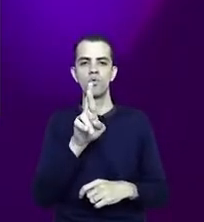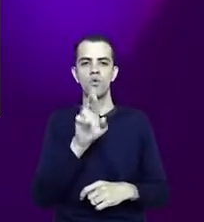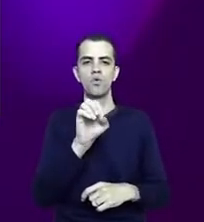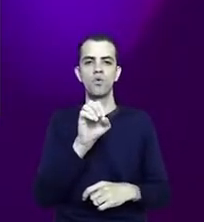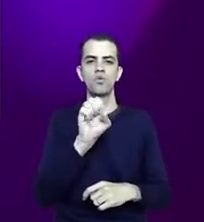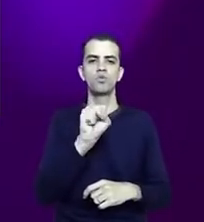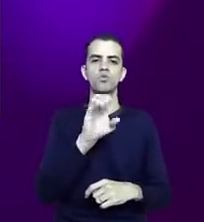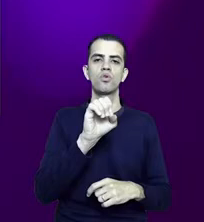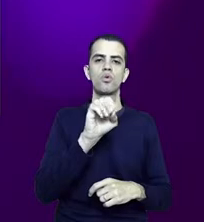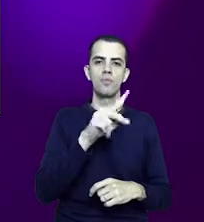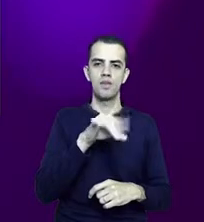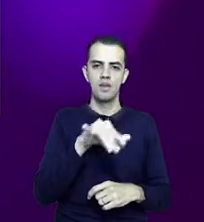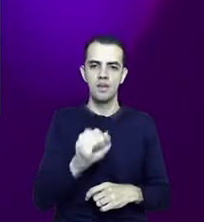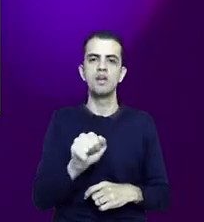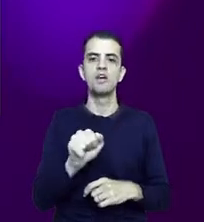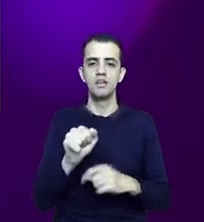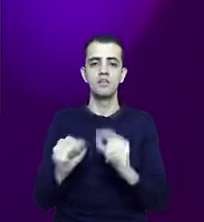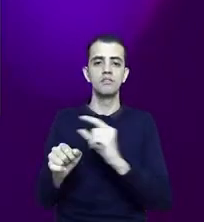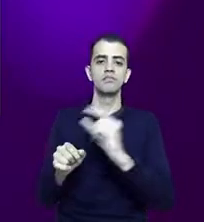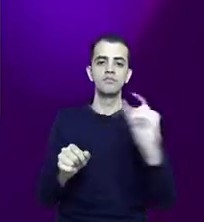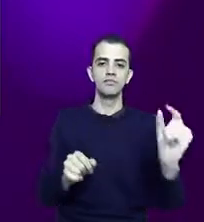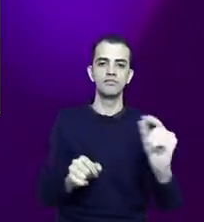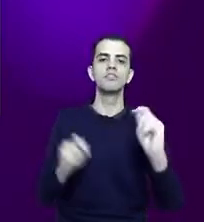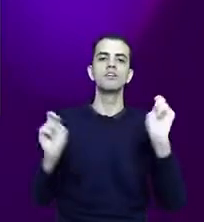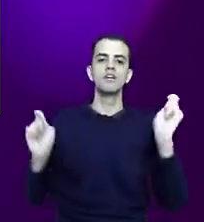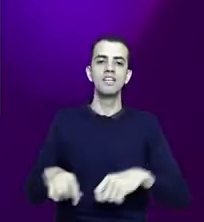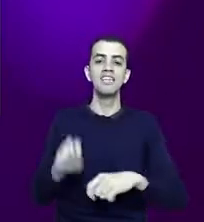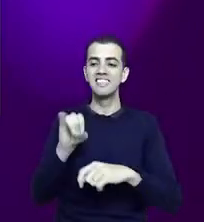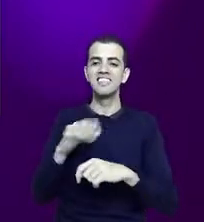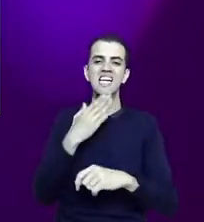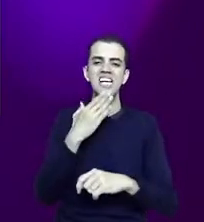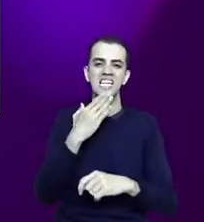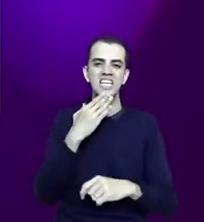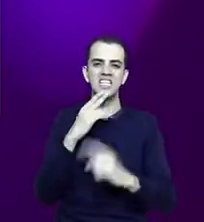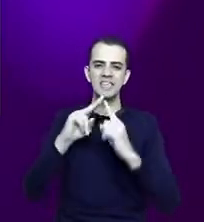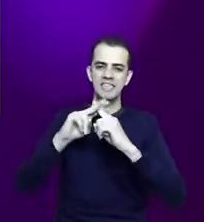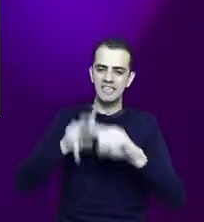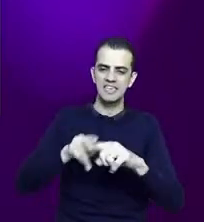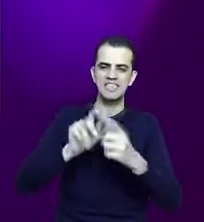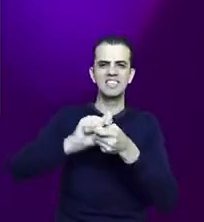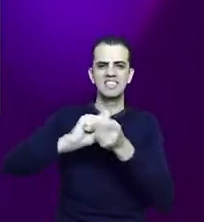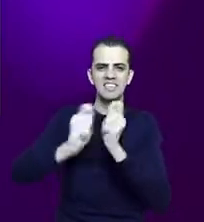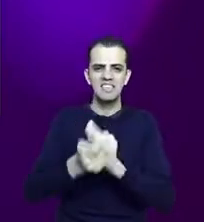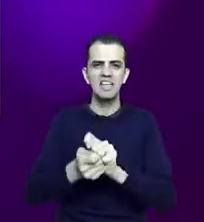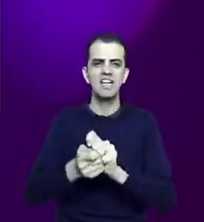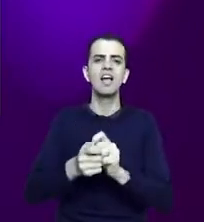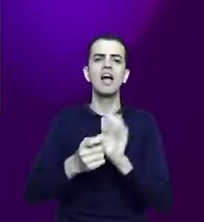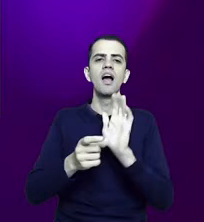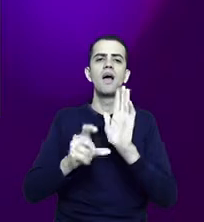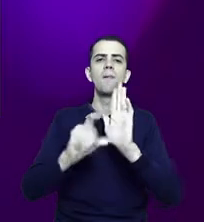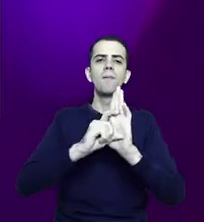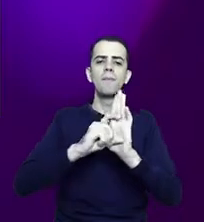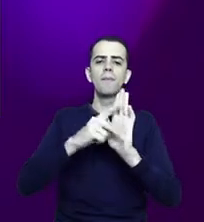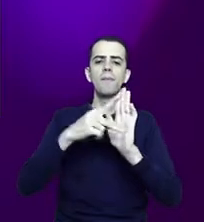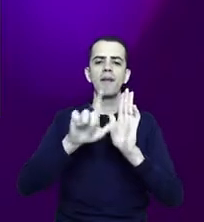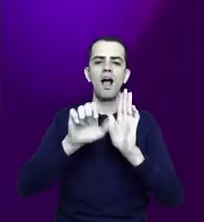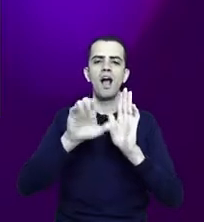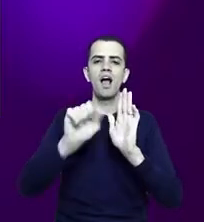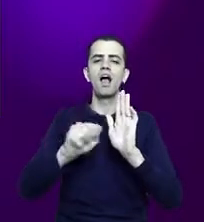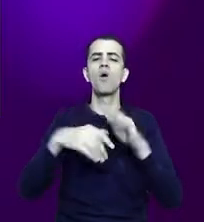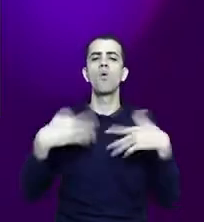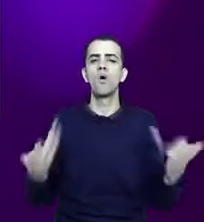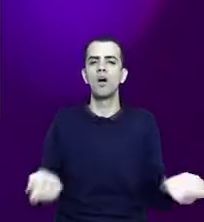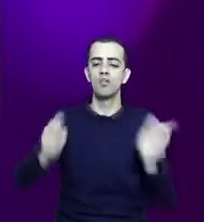corrigir plenamente aí a deformidade já do nosso modelo, adaptar o tipo de placa que vão ser usadas,